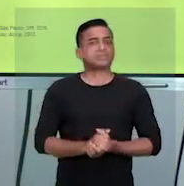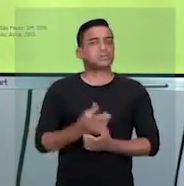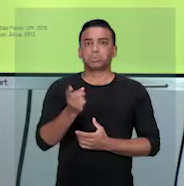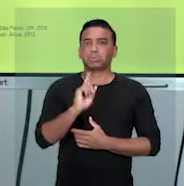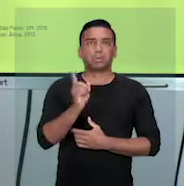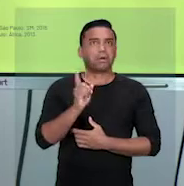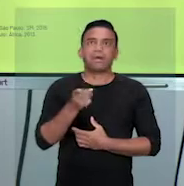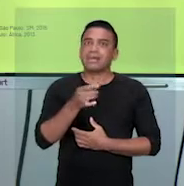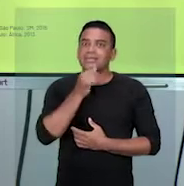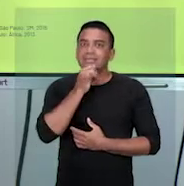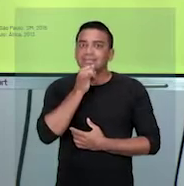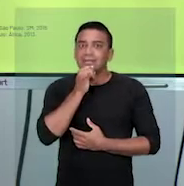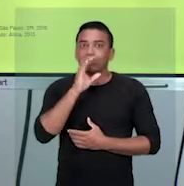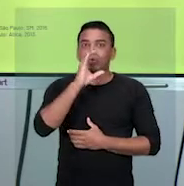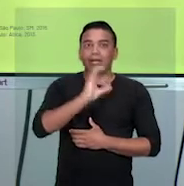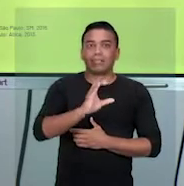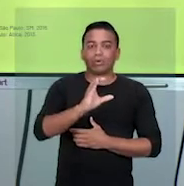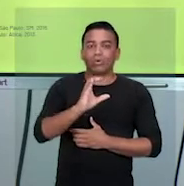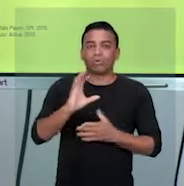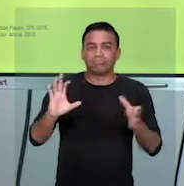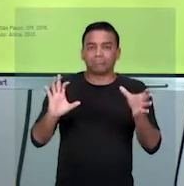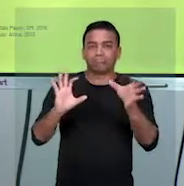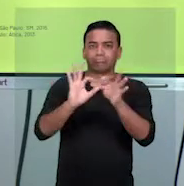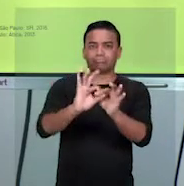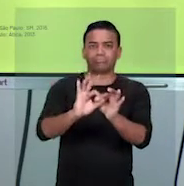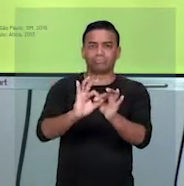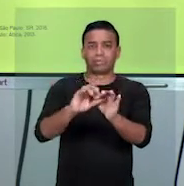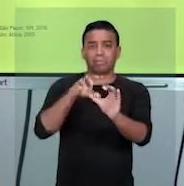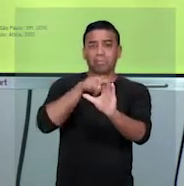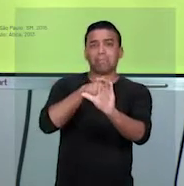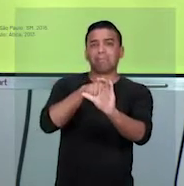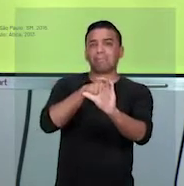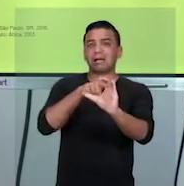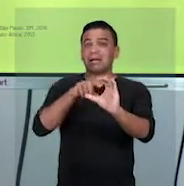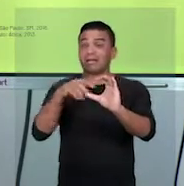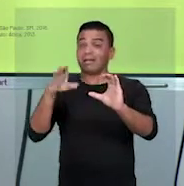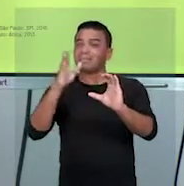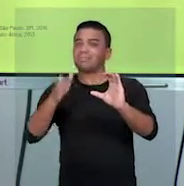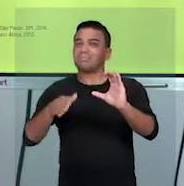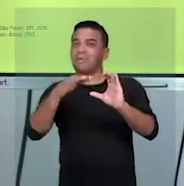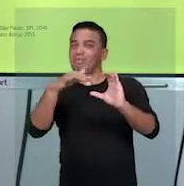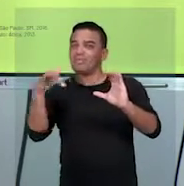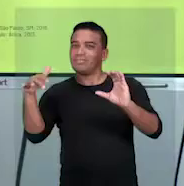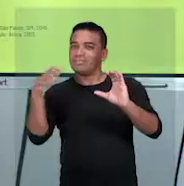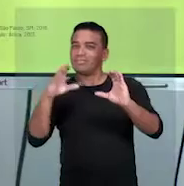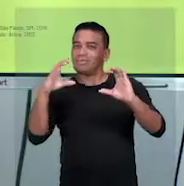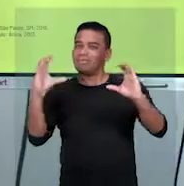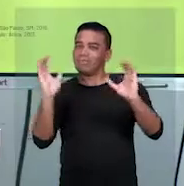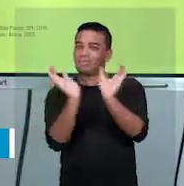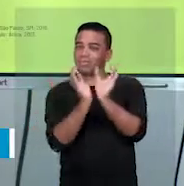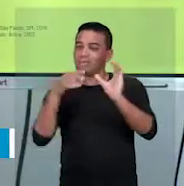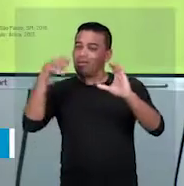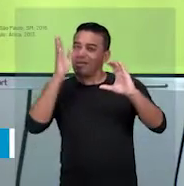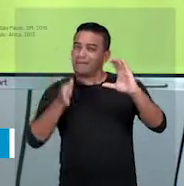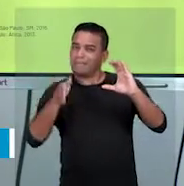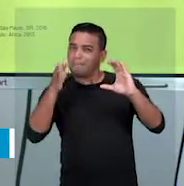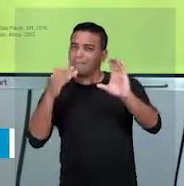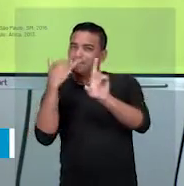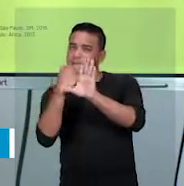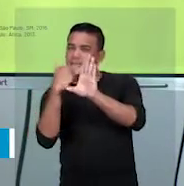estou trabalhando mais com o carbono ligante sendo da extremidade, e sim no meio da cadeia. Observe este carbono